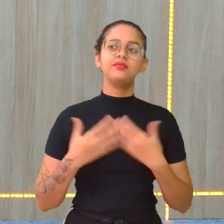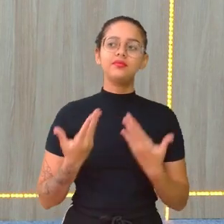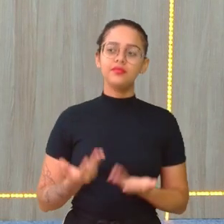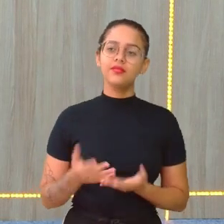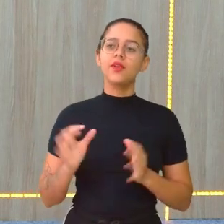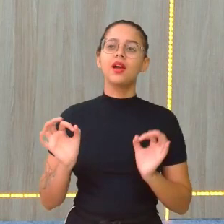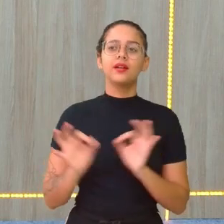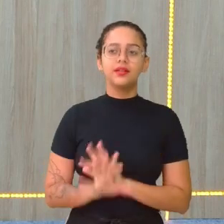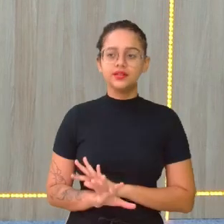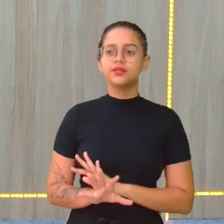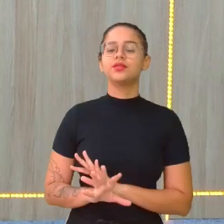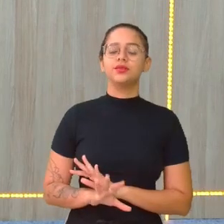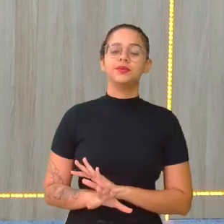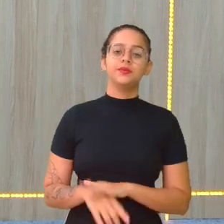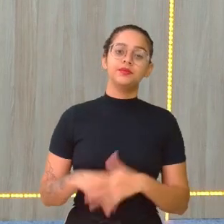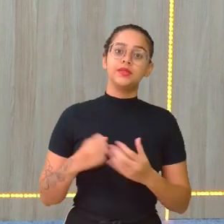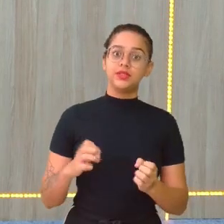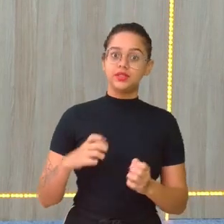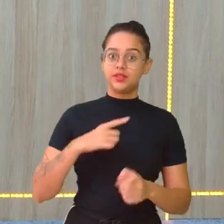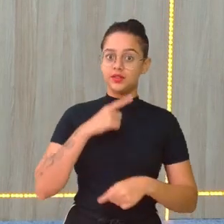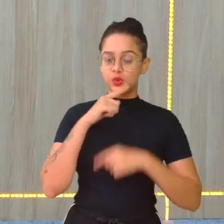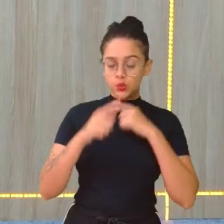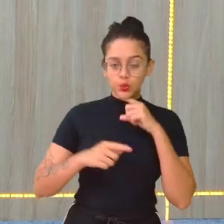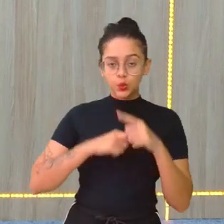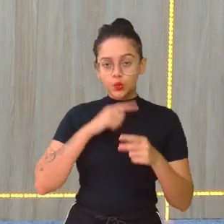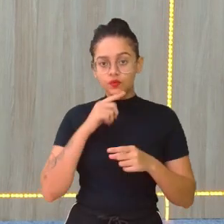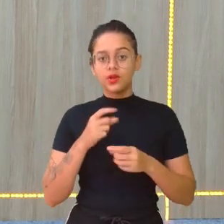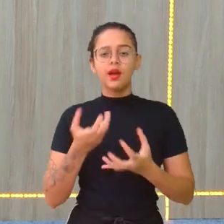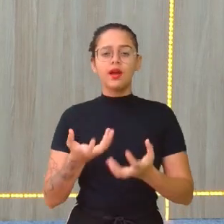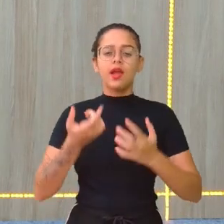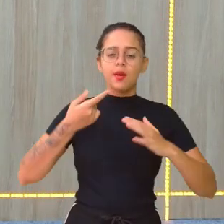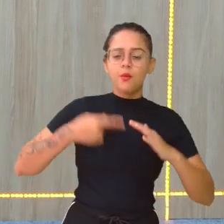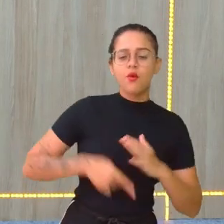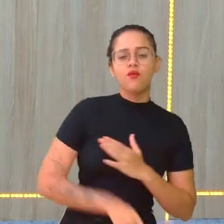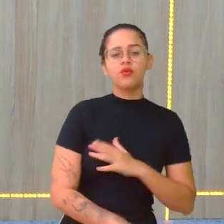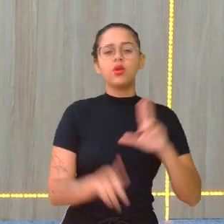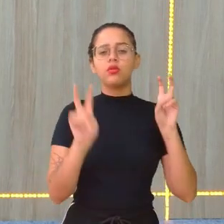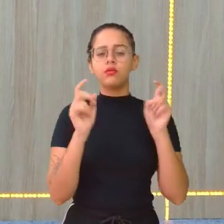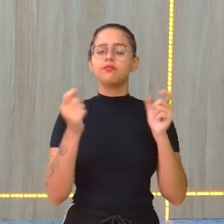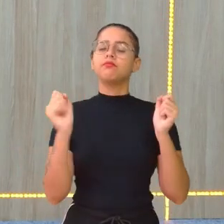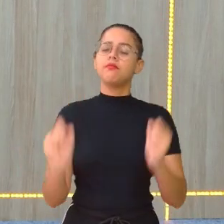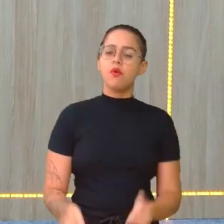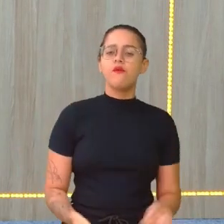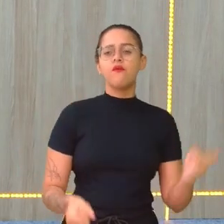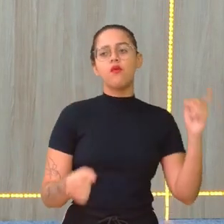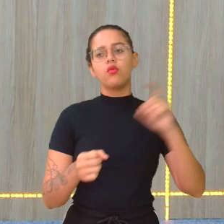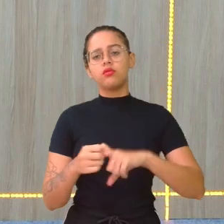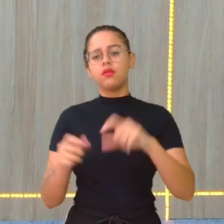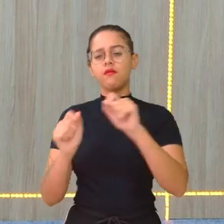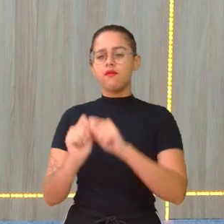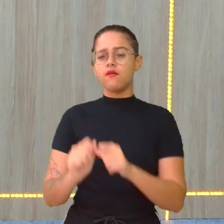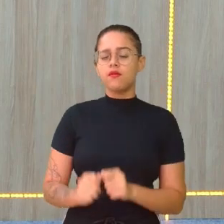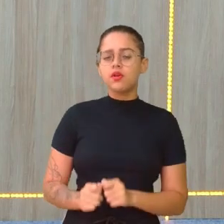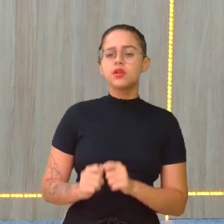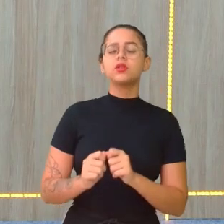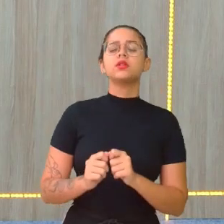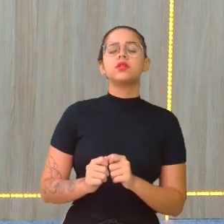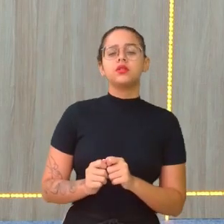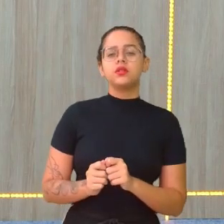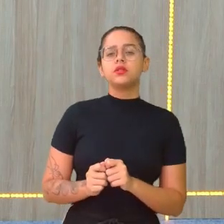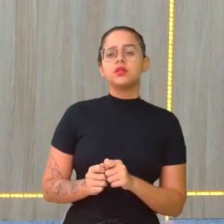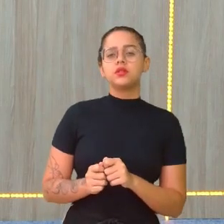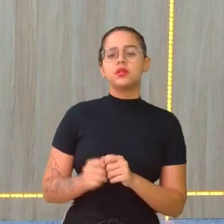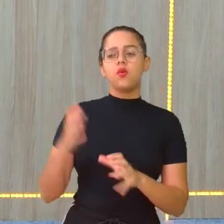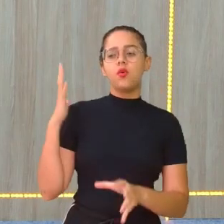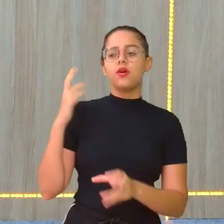é isso. Caso vocês tenham qualquer dúvida, caso vocês queiram aprofundar no tema, vocês podem voltar, podem fazer uma revisão. Estou assim,